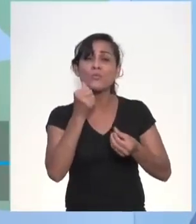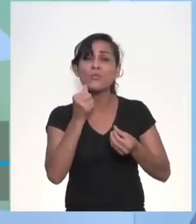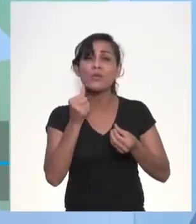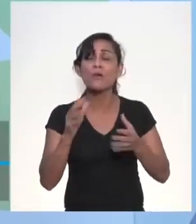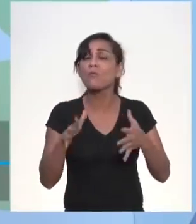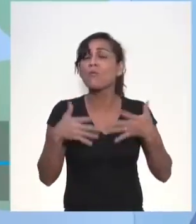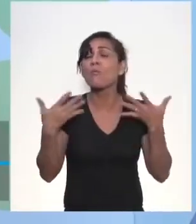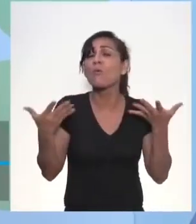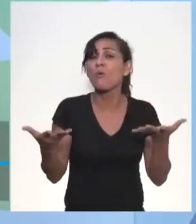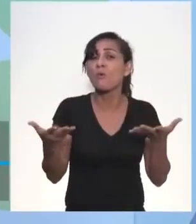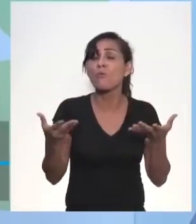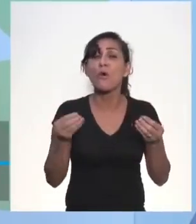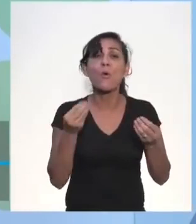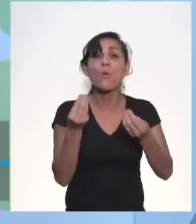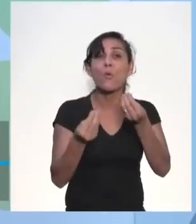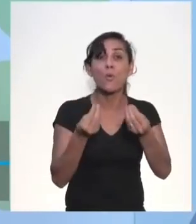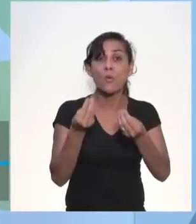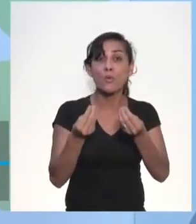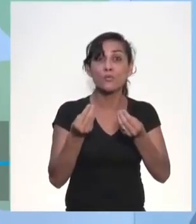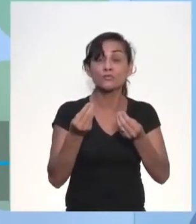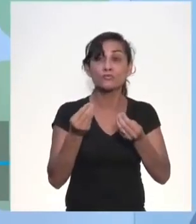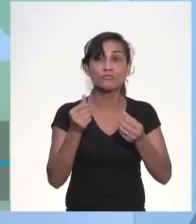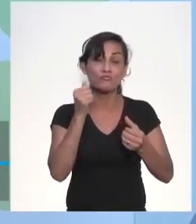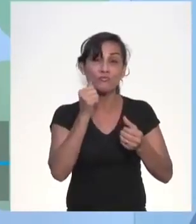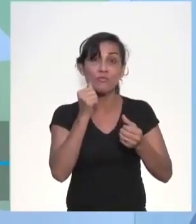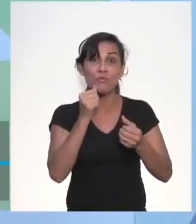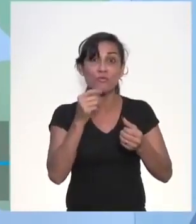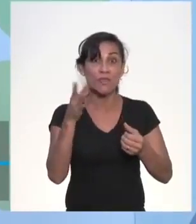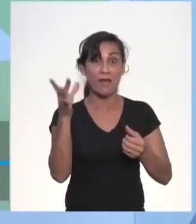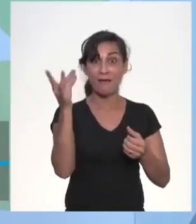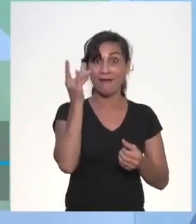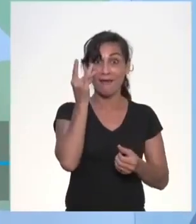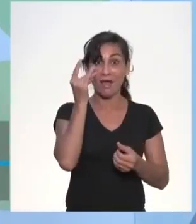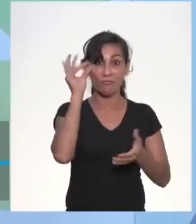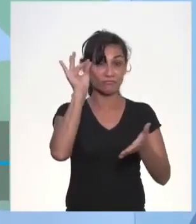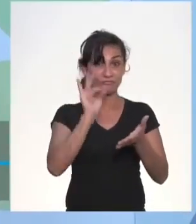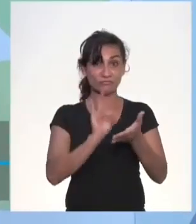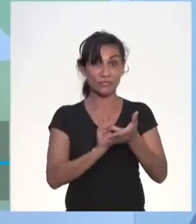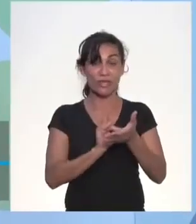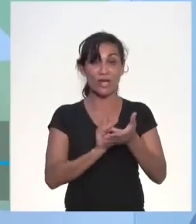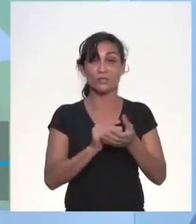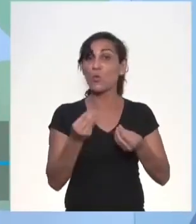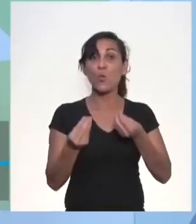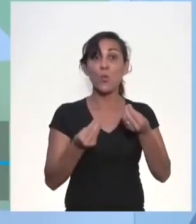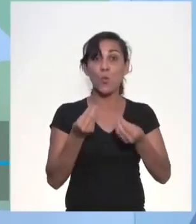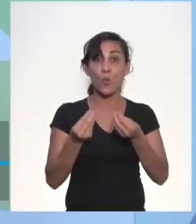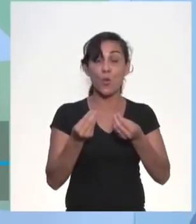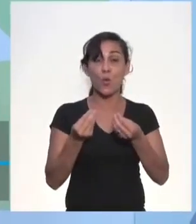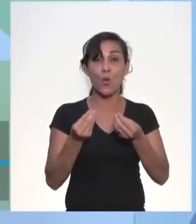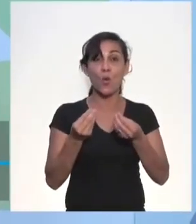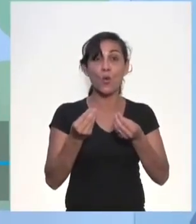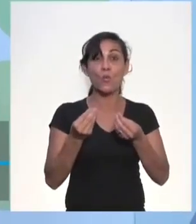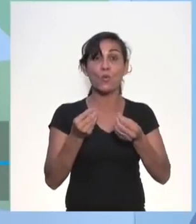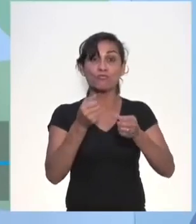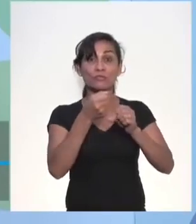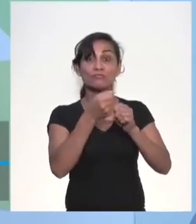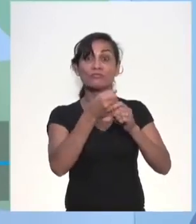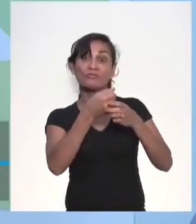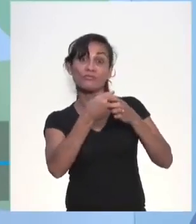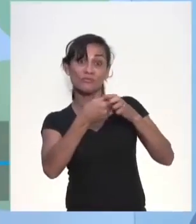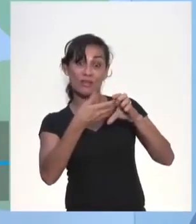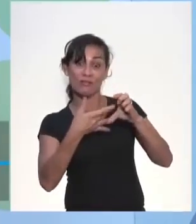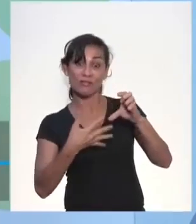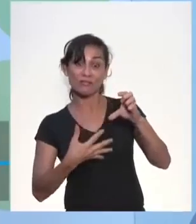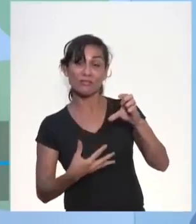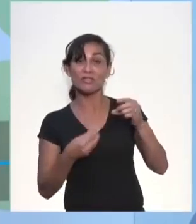estivesse falando de uma moça do mundo real, né, a uma moça que a gente conhece. Como seria essa moça descrita pelo eu lírico como a